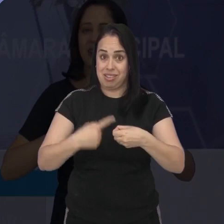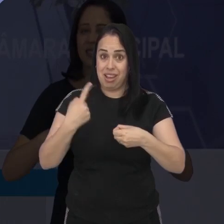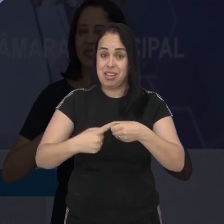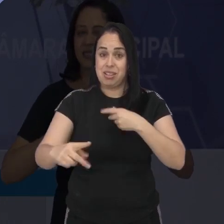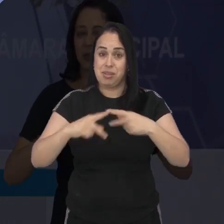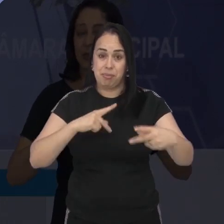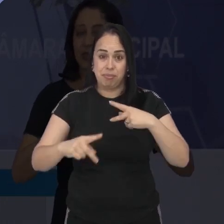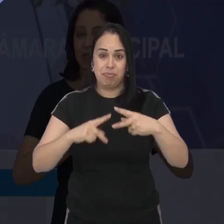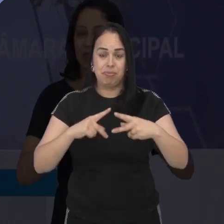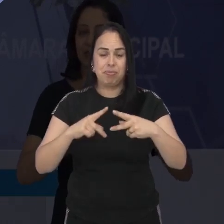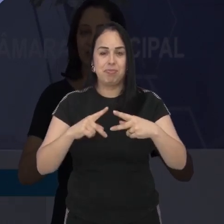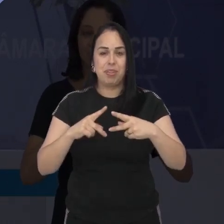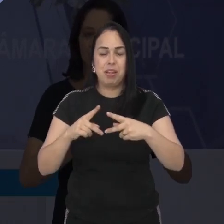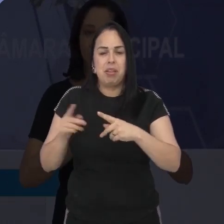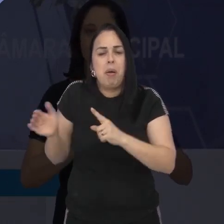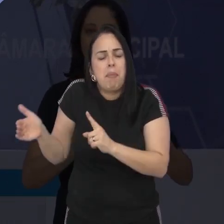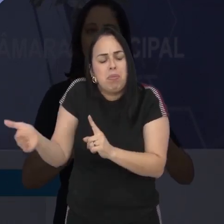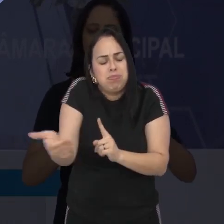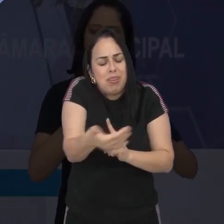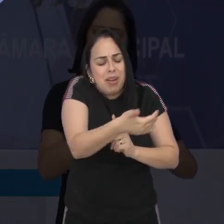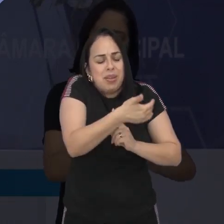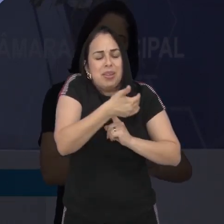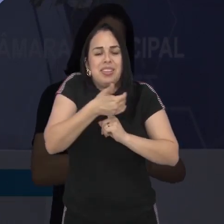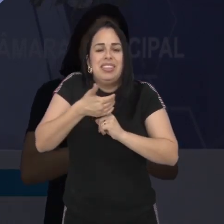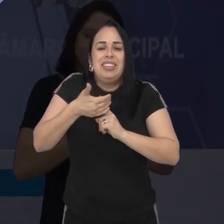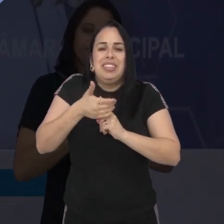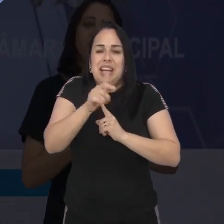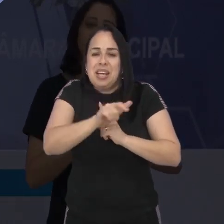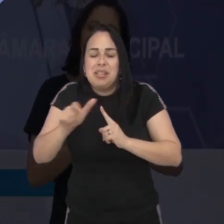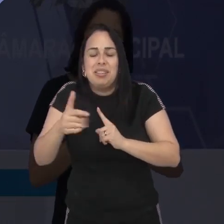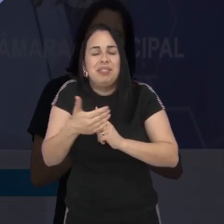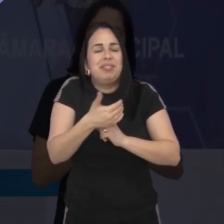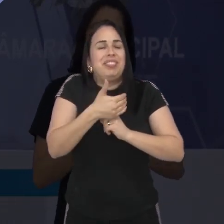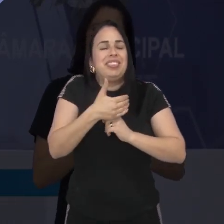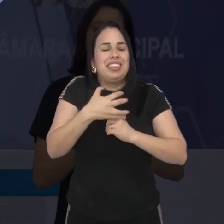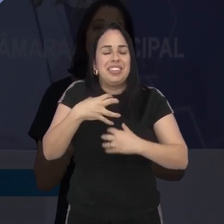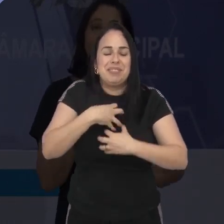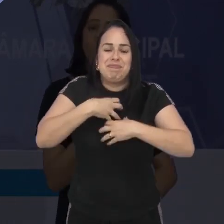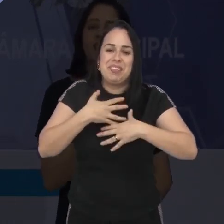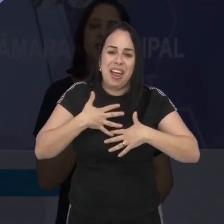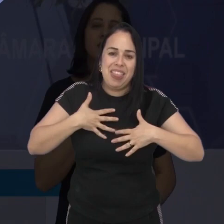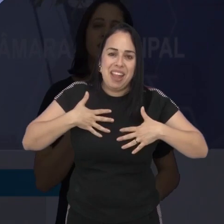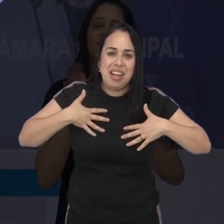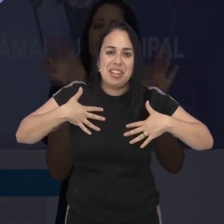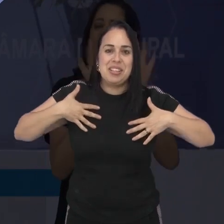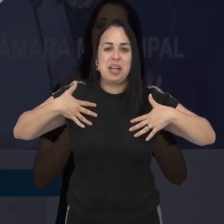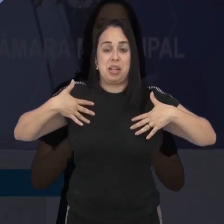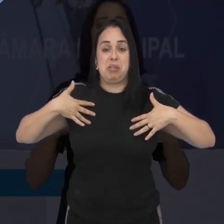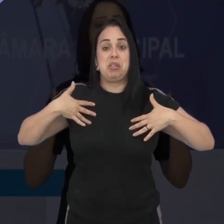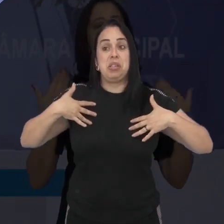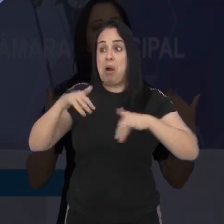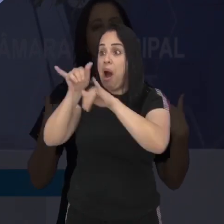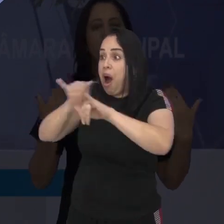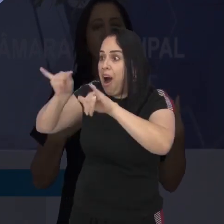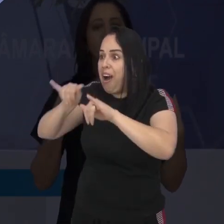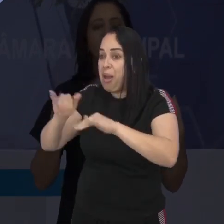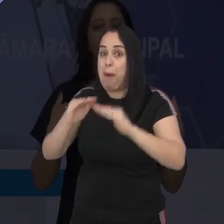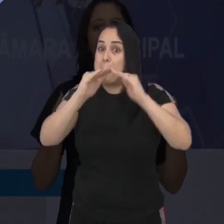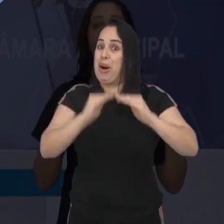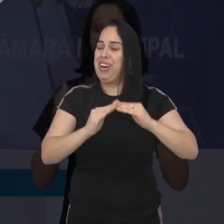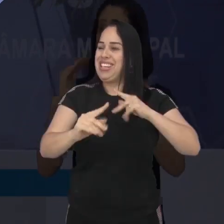José dos Campos nos acolheu de uma forma que sentimos alegria de dizer onde